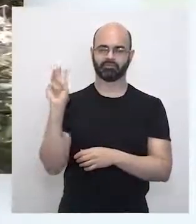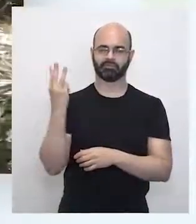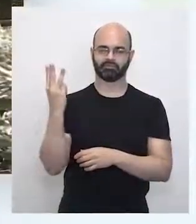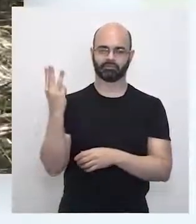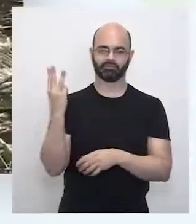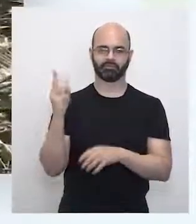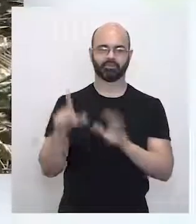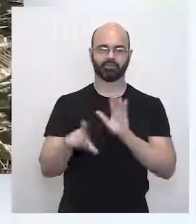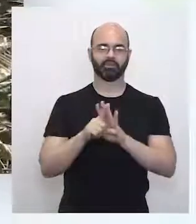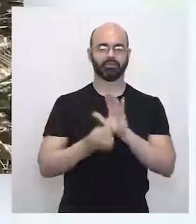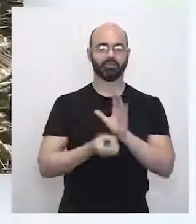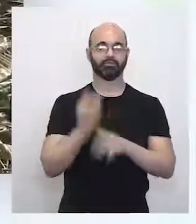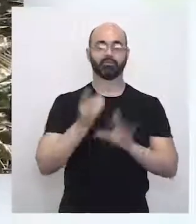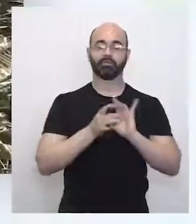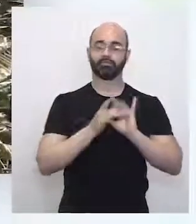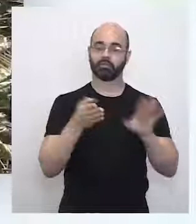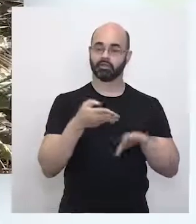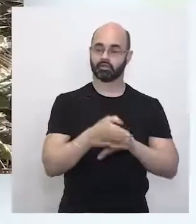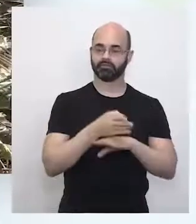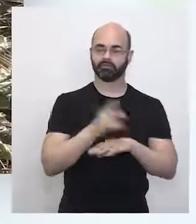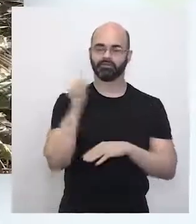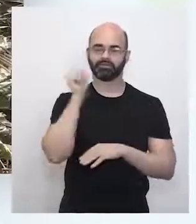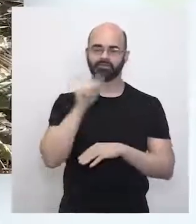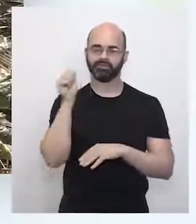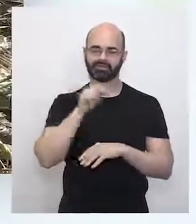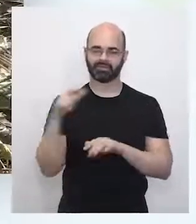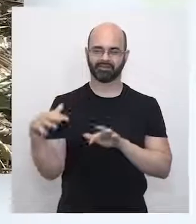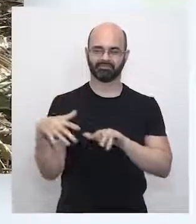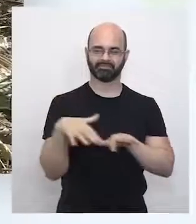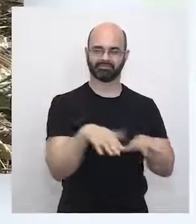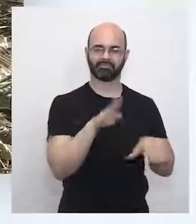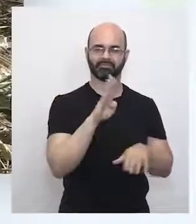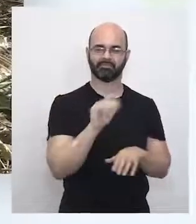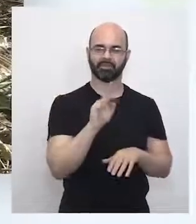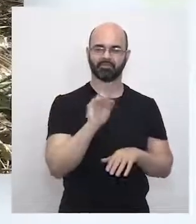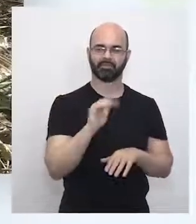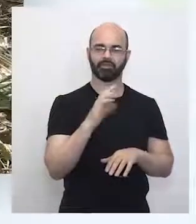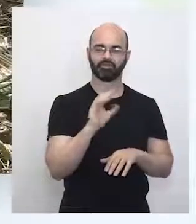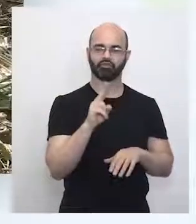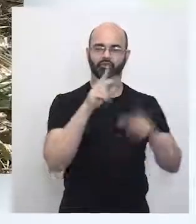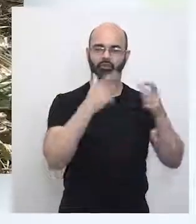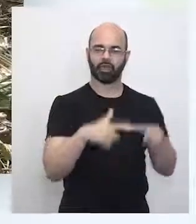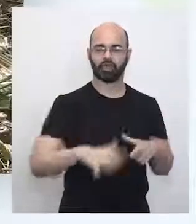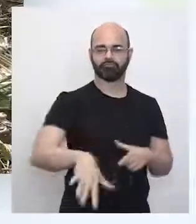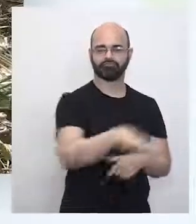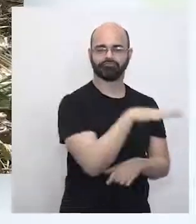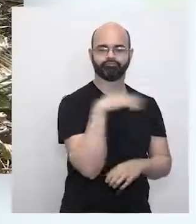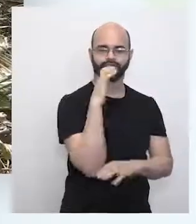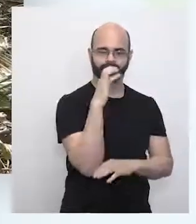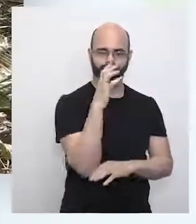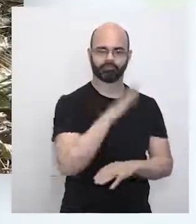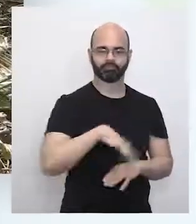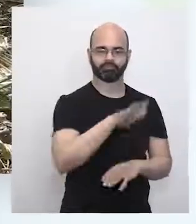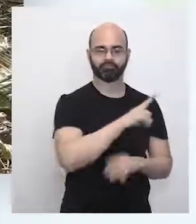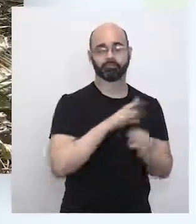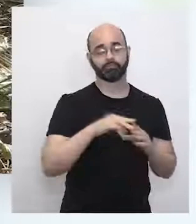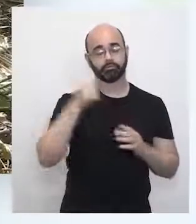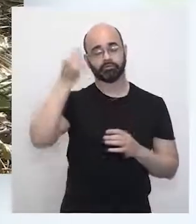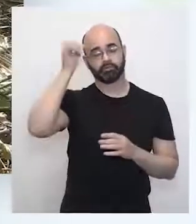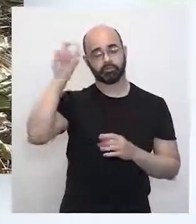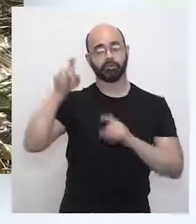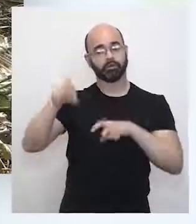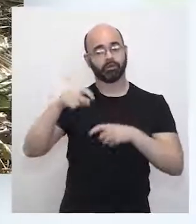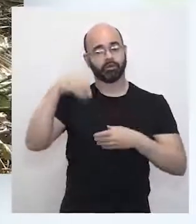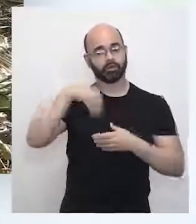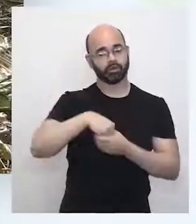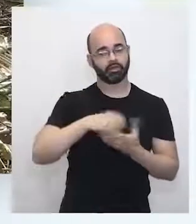que garante o livre acesso das quebradeiras aos babaçuais, mesmo aqueles que ficam dentro de fazendas e